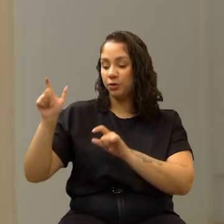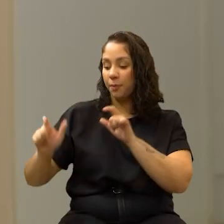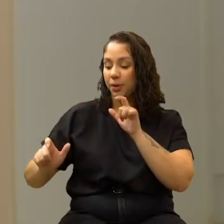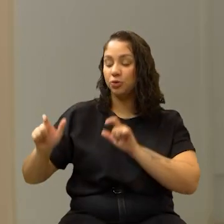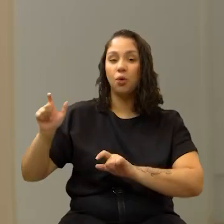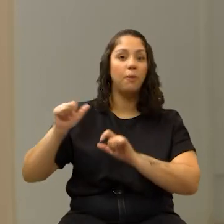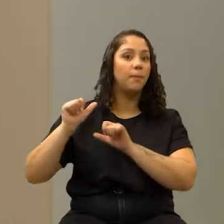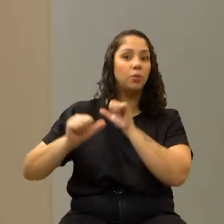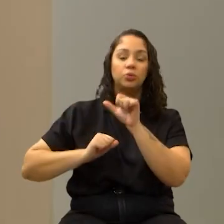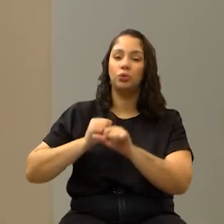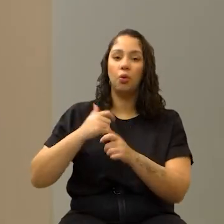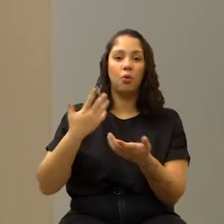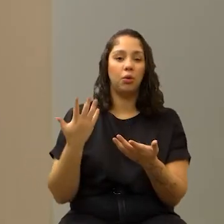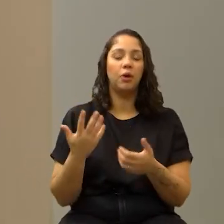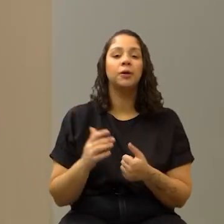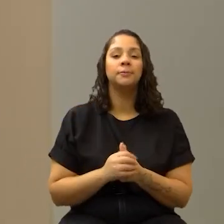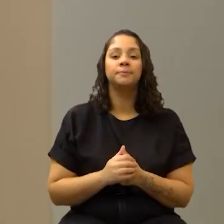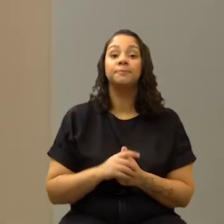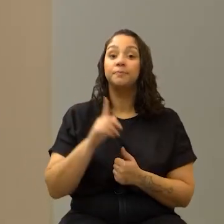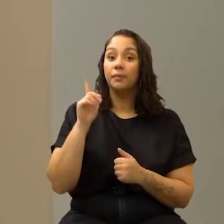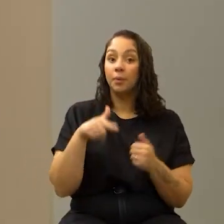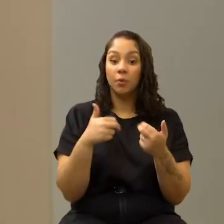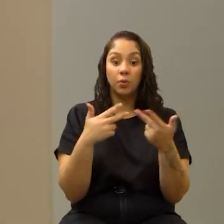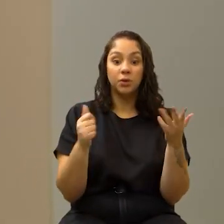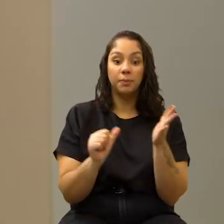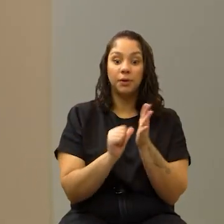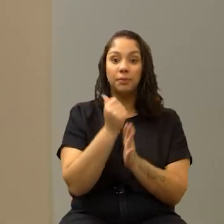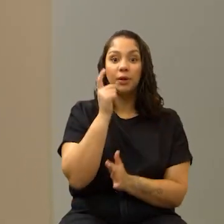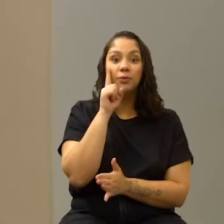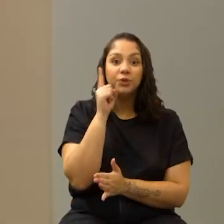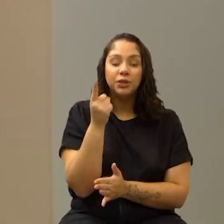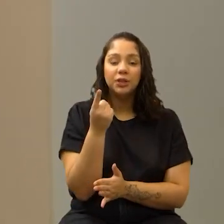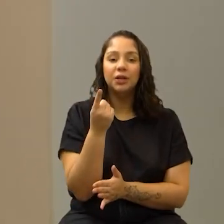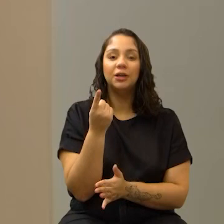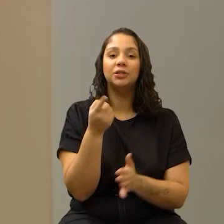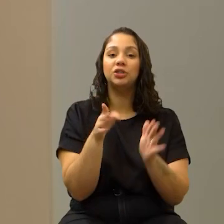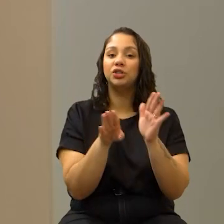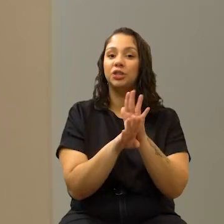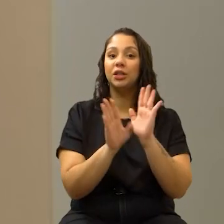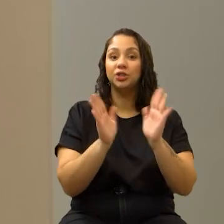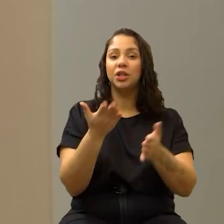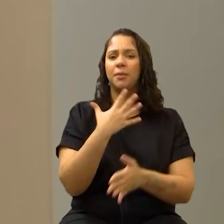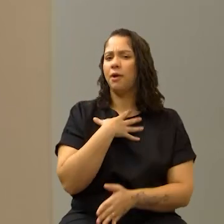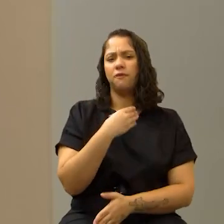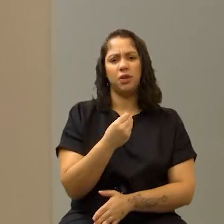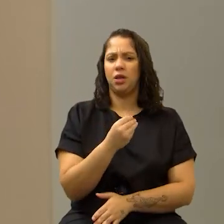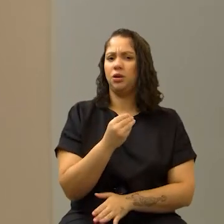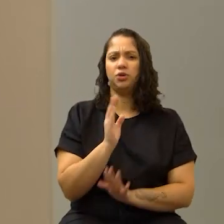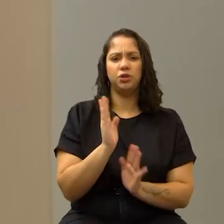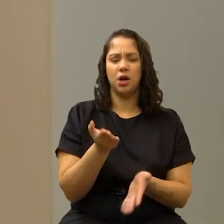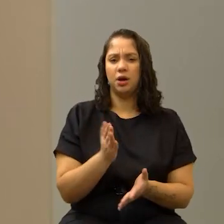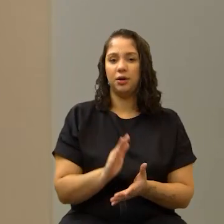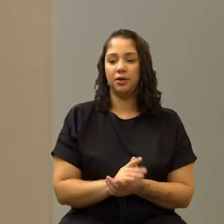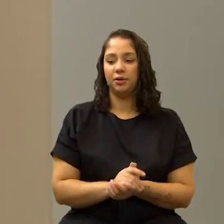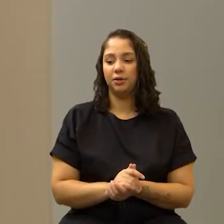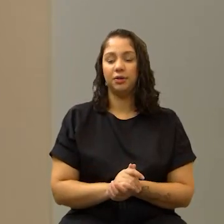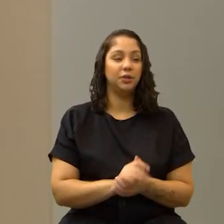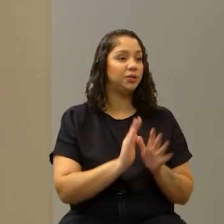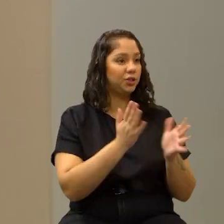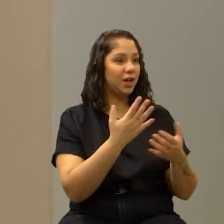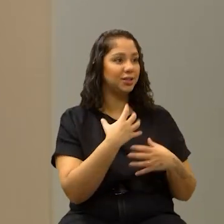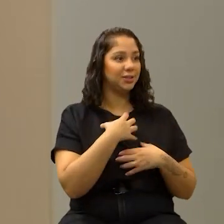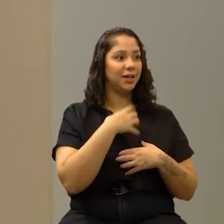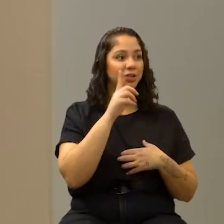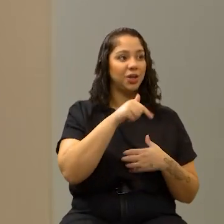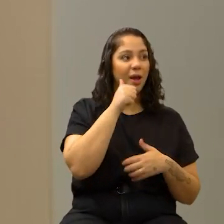dois como pessoas. E isso é uma coisa que, do primeiro dia, quando a criança chega, já é meu filho ou minha filha.